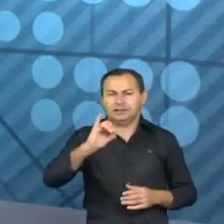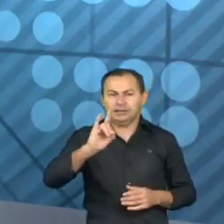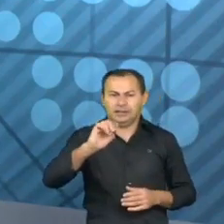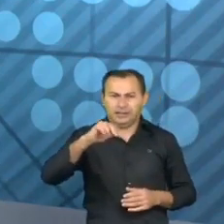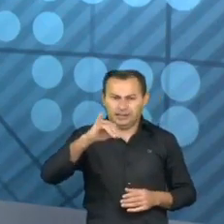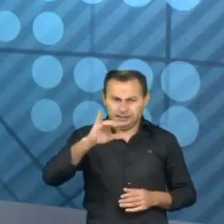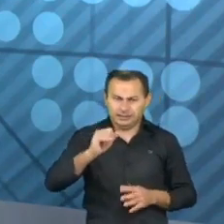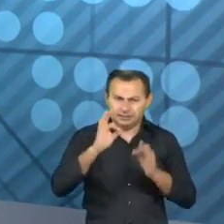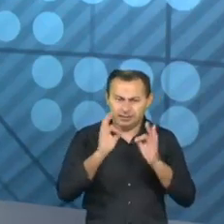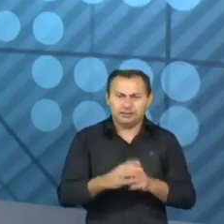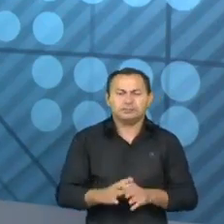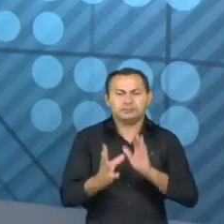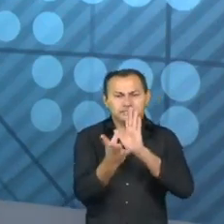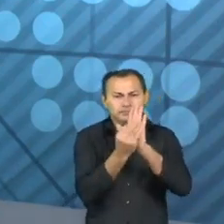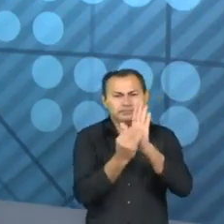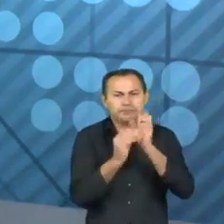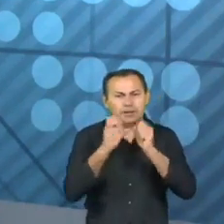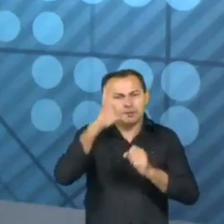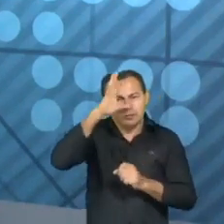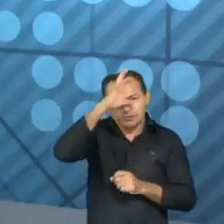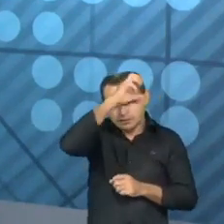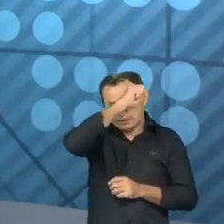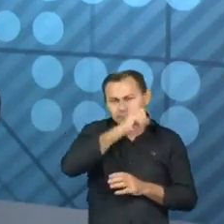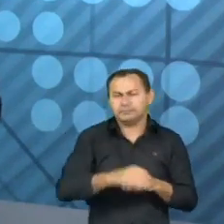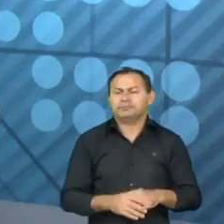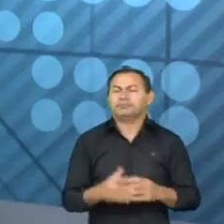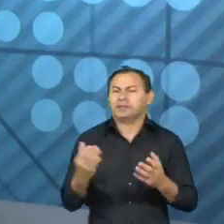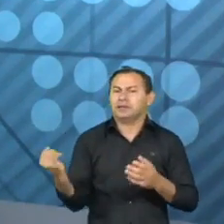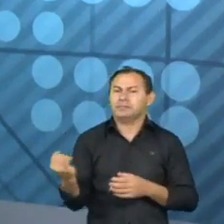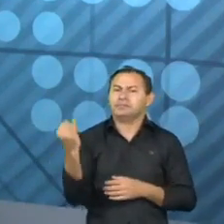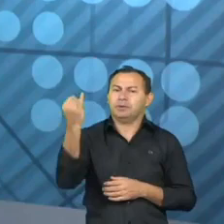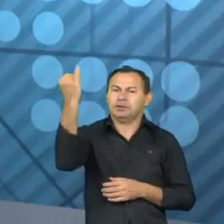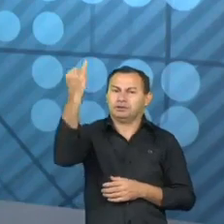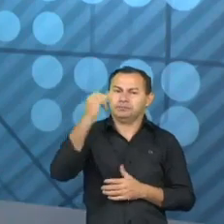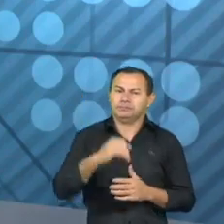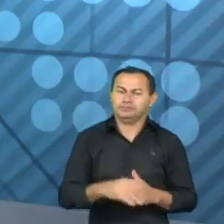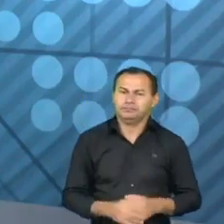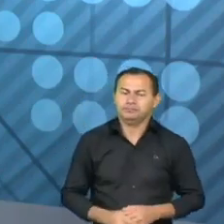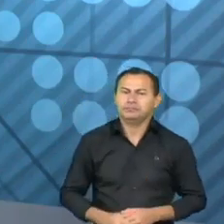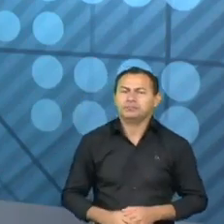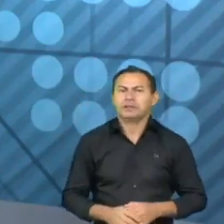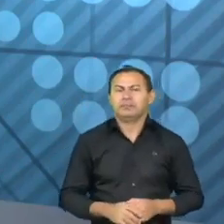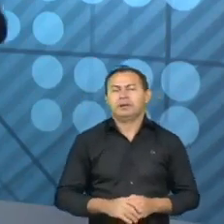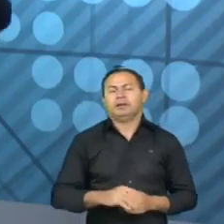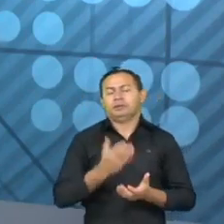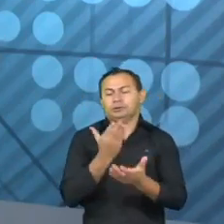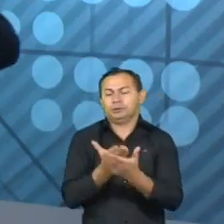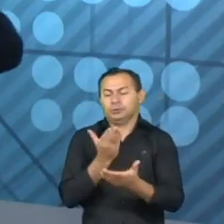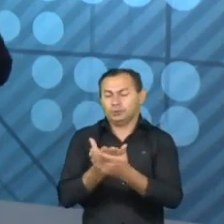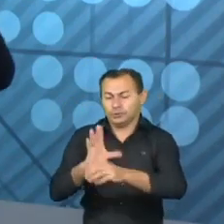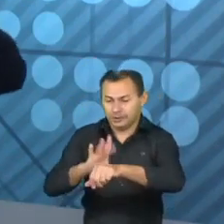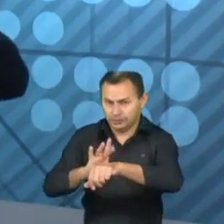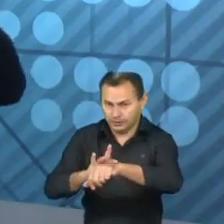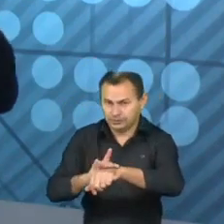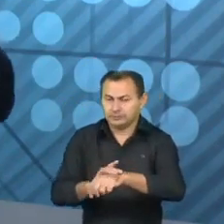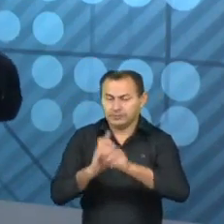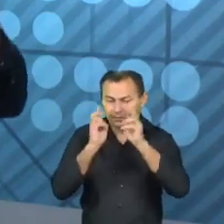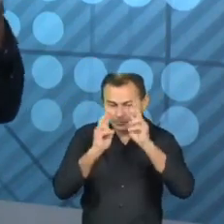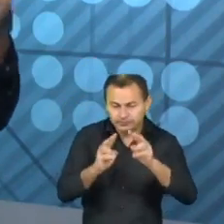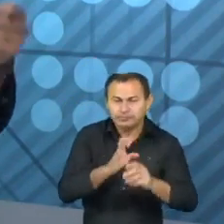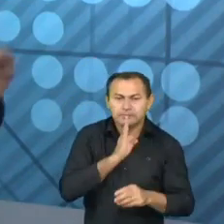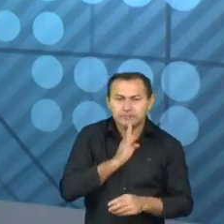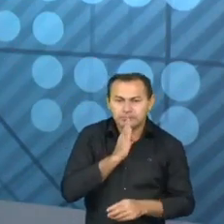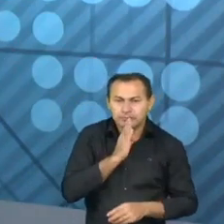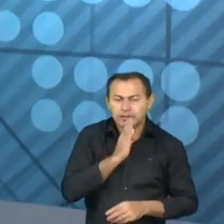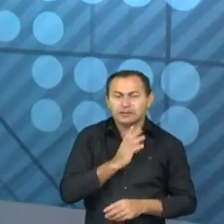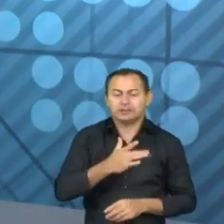você pôde compreender como a incidência ela é tão importante para a epidemiologia. Né? Levando em consideração os conhecimentos